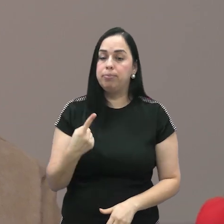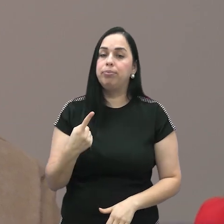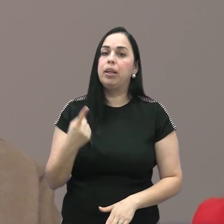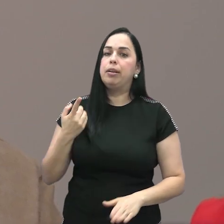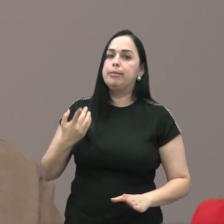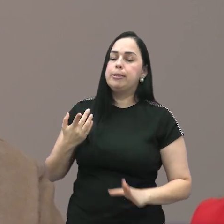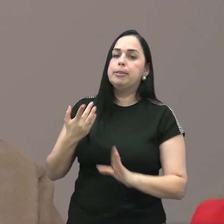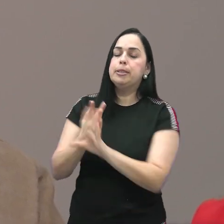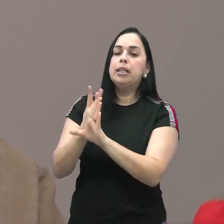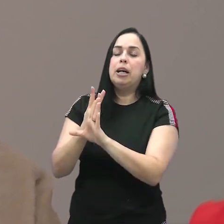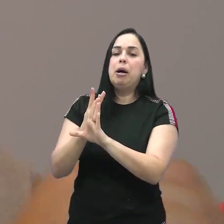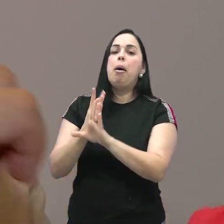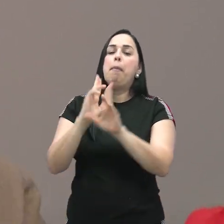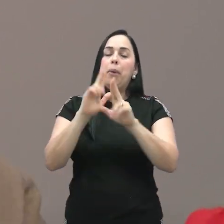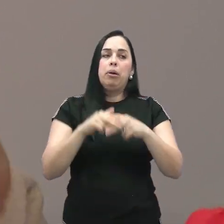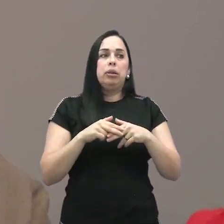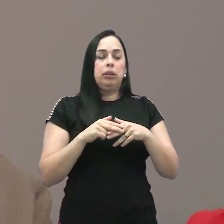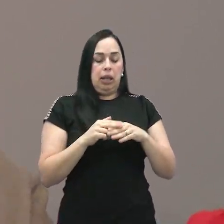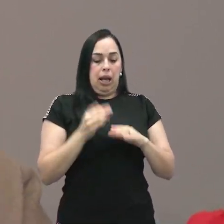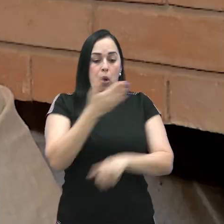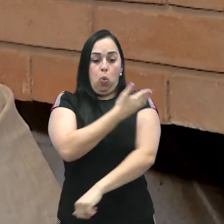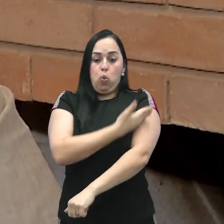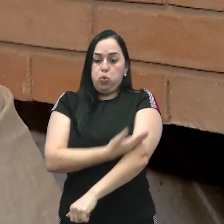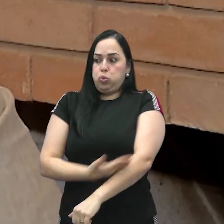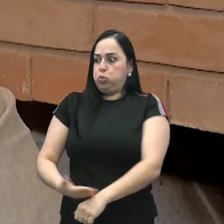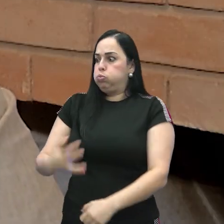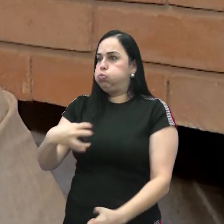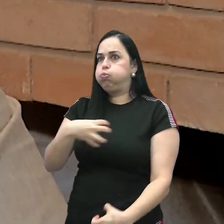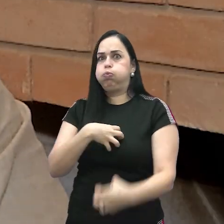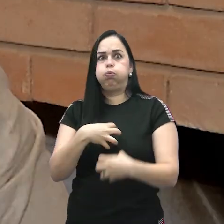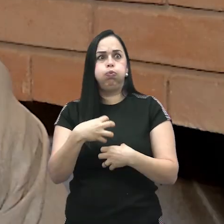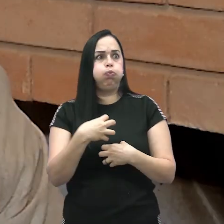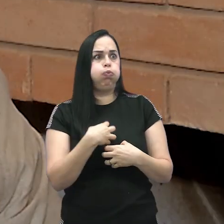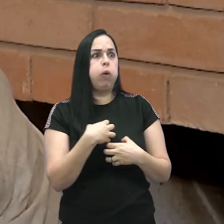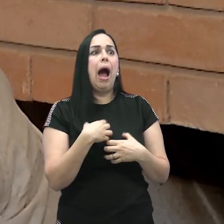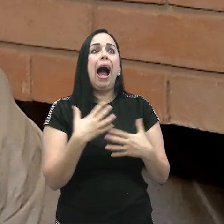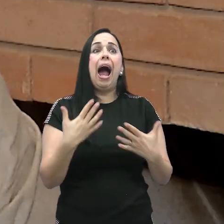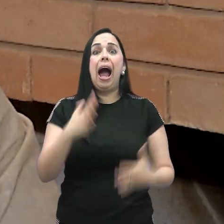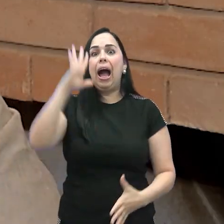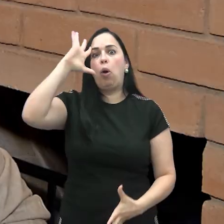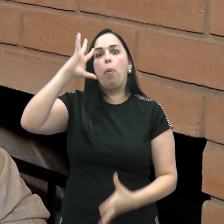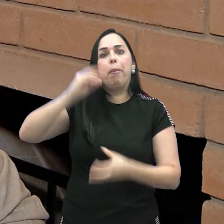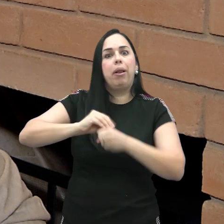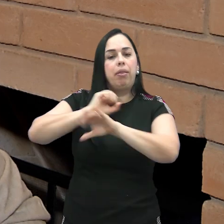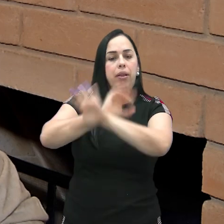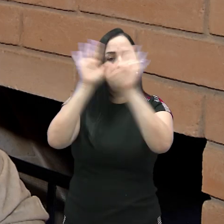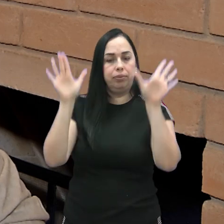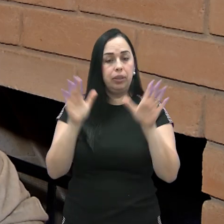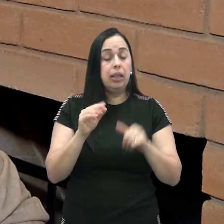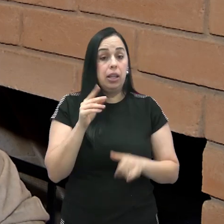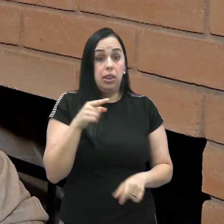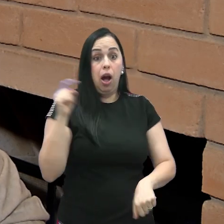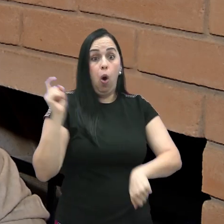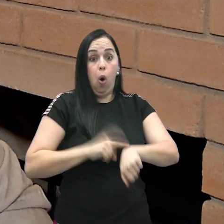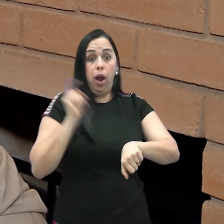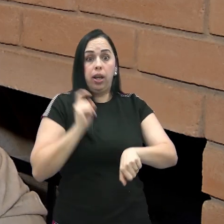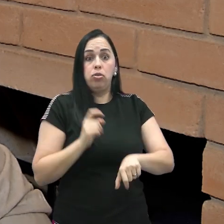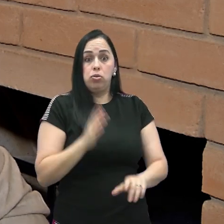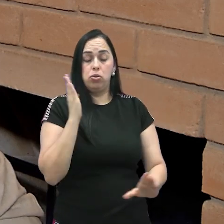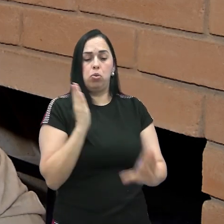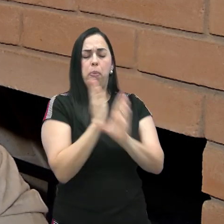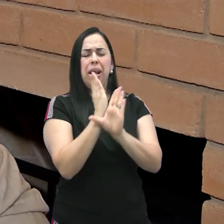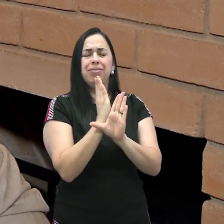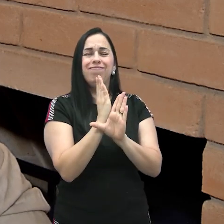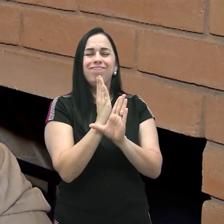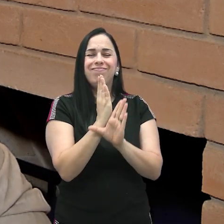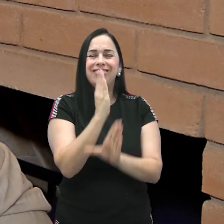31 anos. Um diagnóstico que explicou alguns hábitos e sentimentos que ele tem. Quando eu descobri, eu